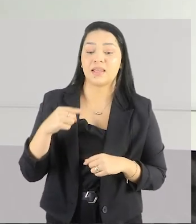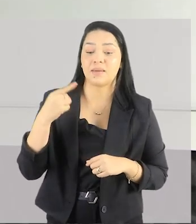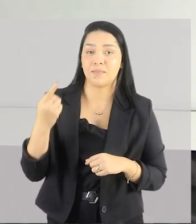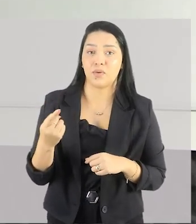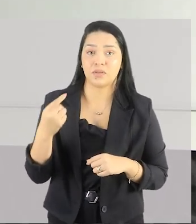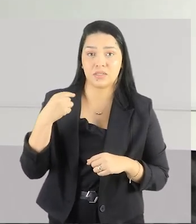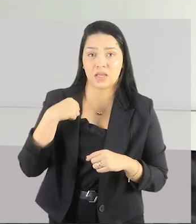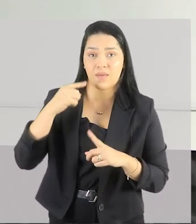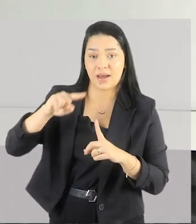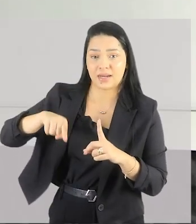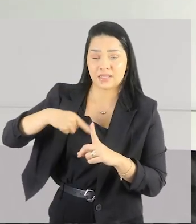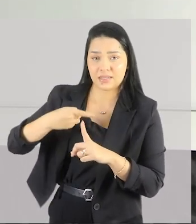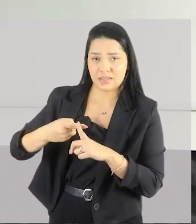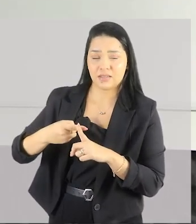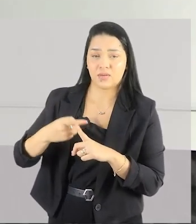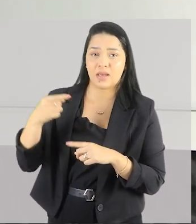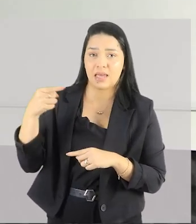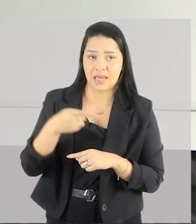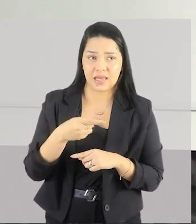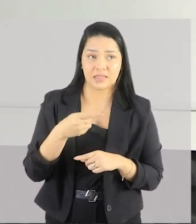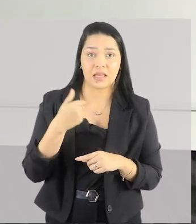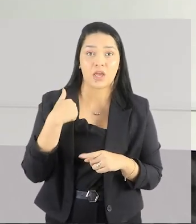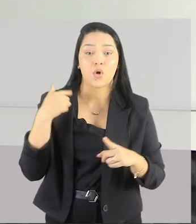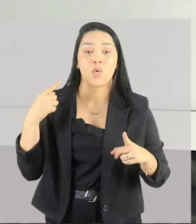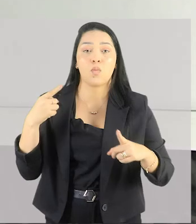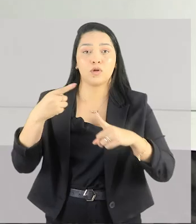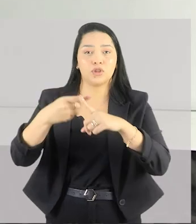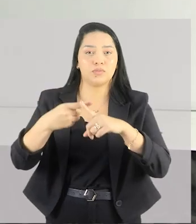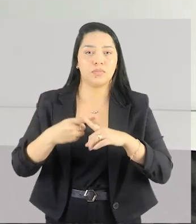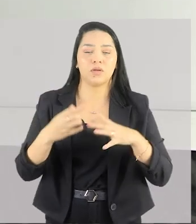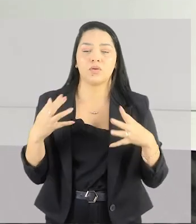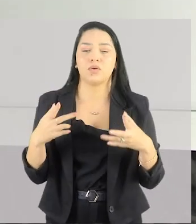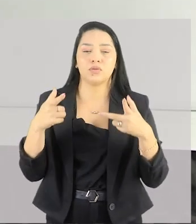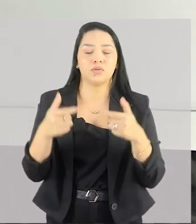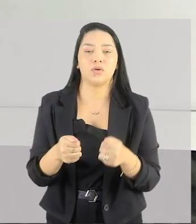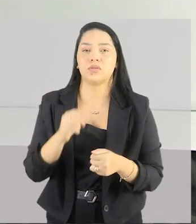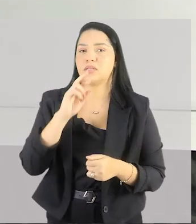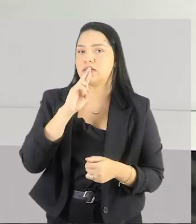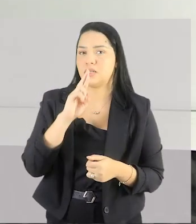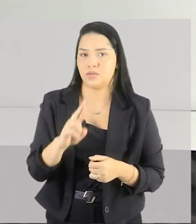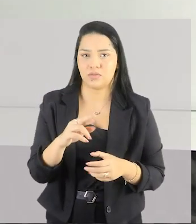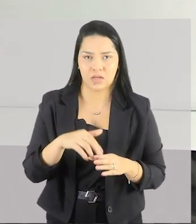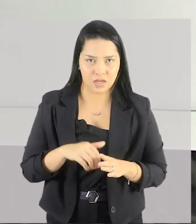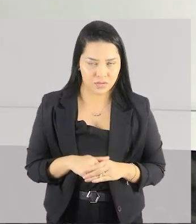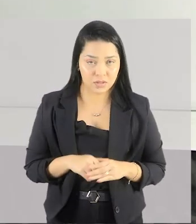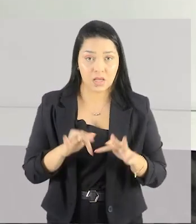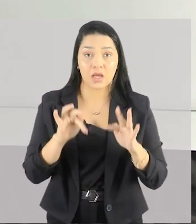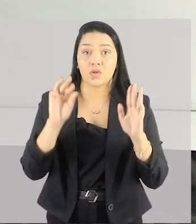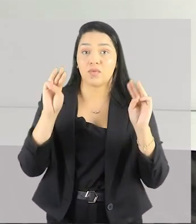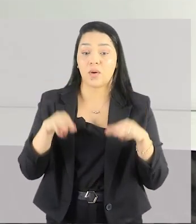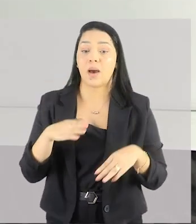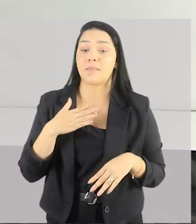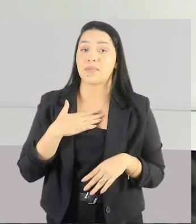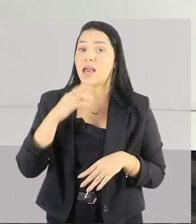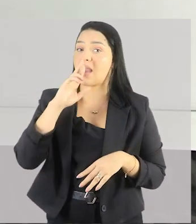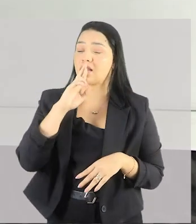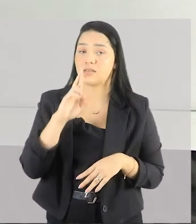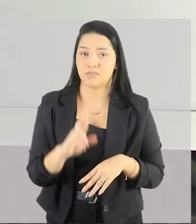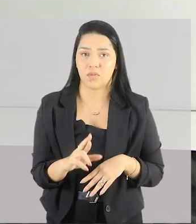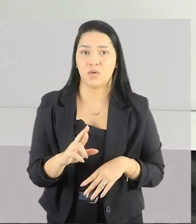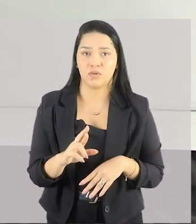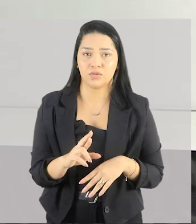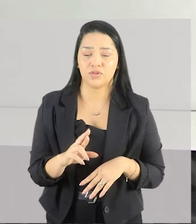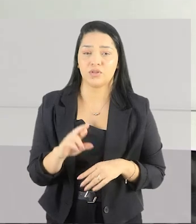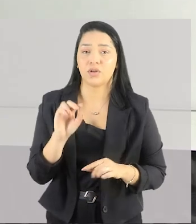que eu acrescentar essa unidade, eu multiplico todos esses resultados. E ao final, a minha resposta vai me